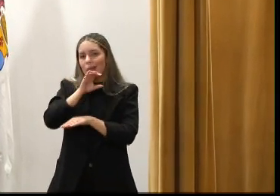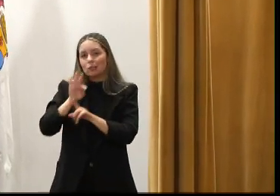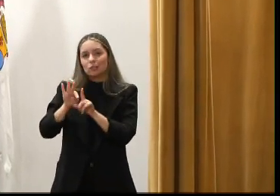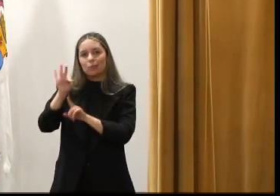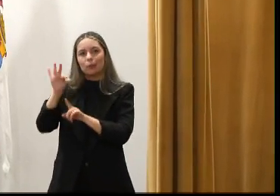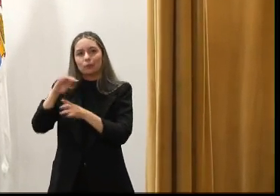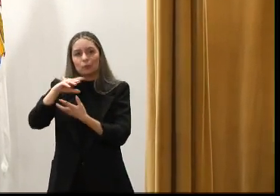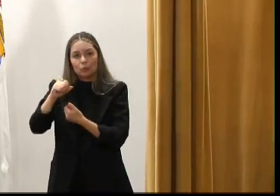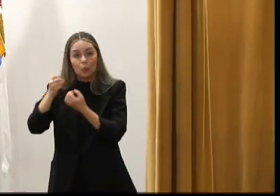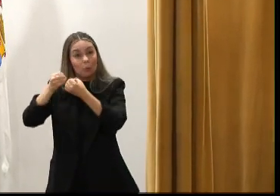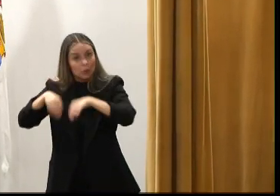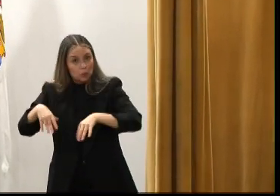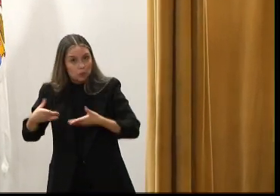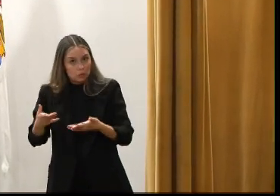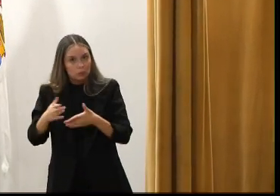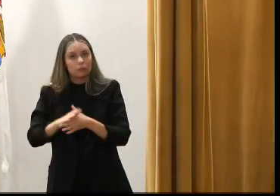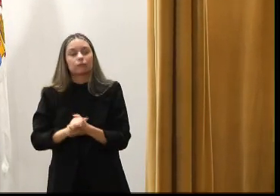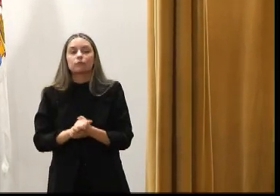prejuízo.